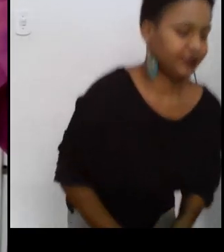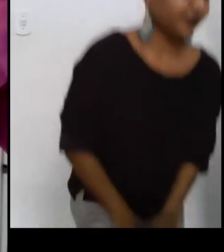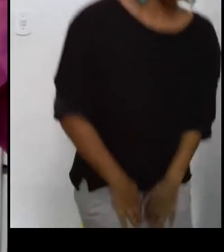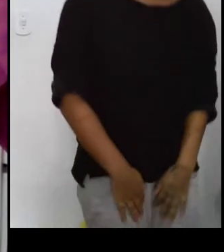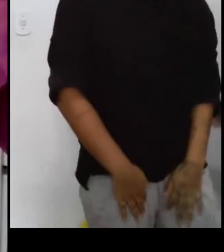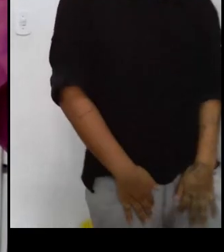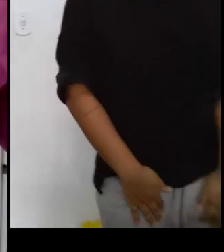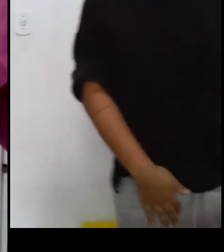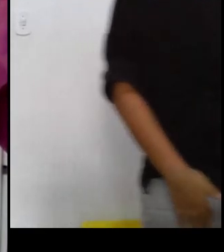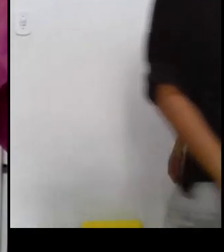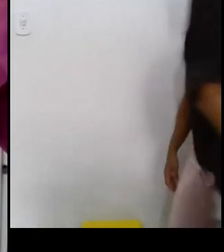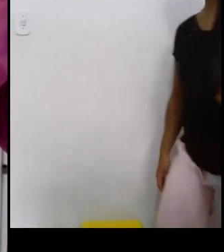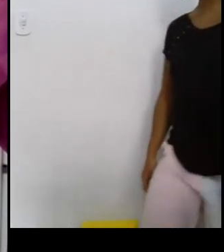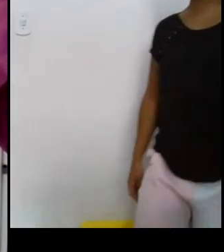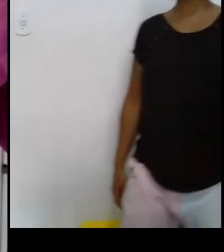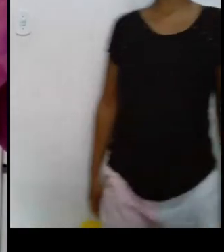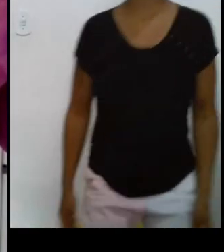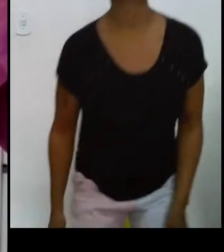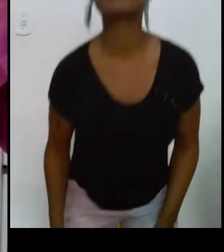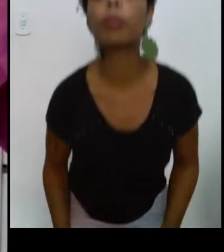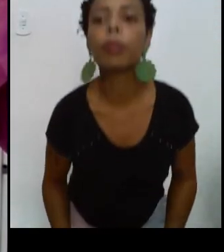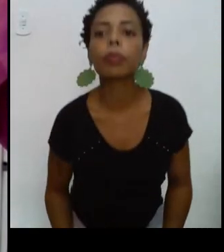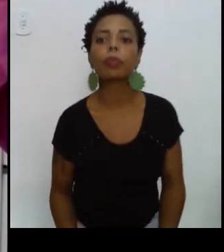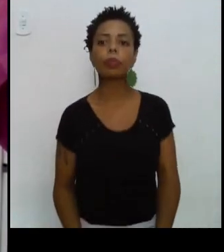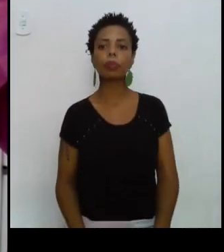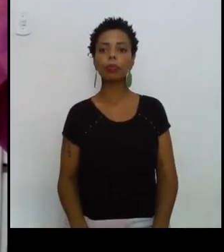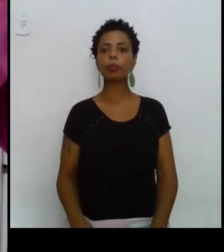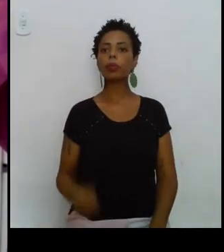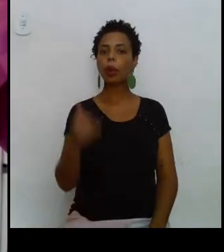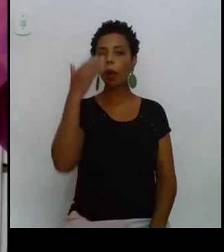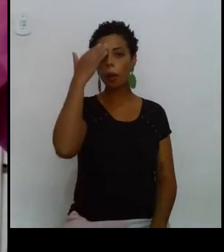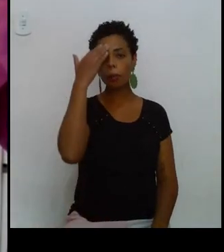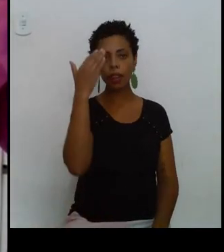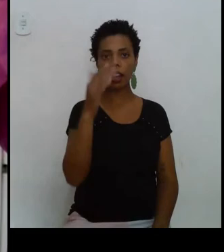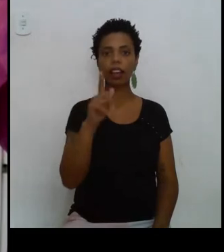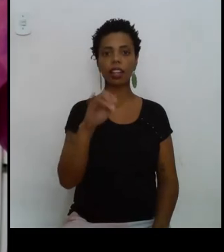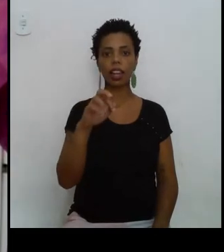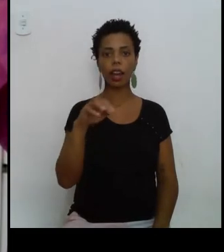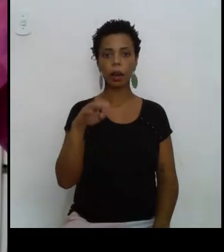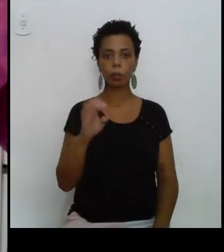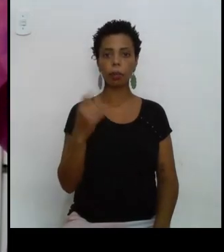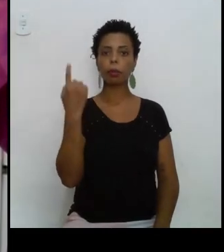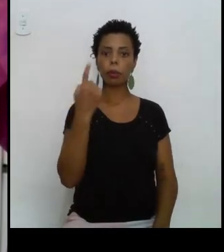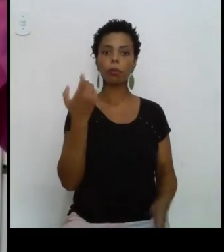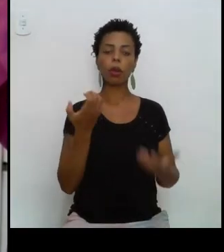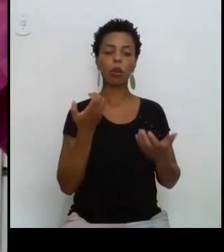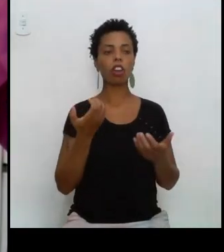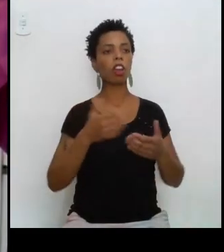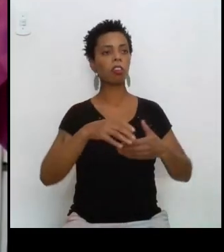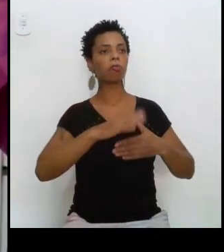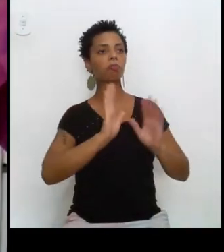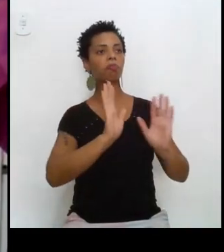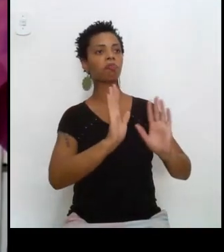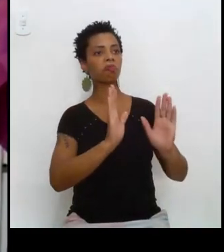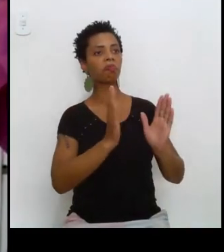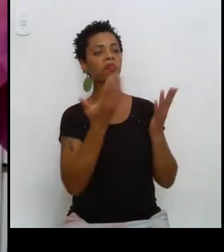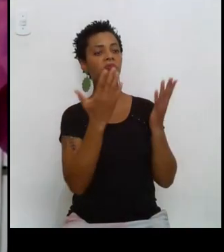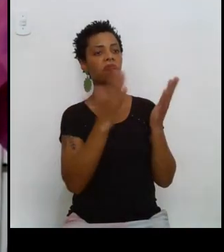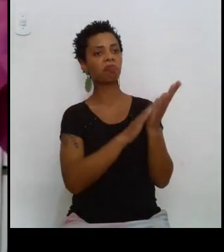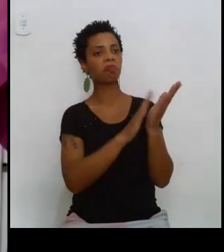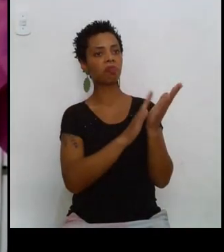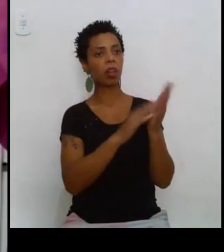bom obrigada Guilherme primeiramente gostaria de saudar o mais que pelo programa dedicado à história da diversidade